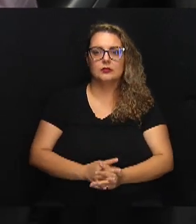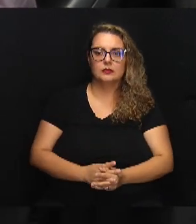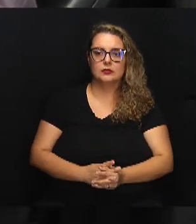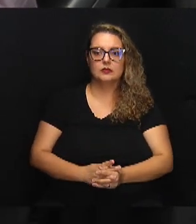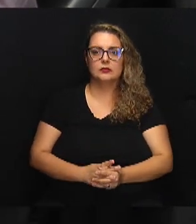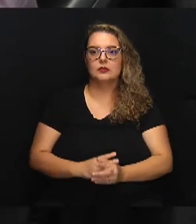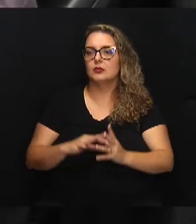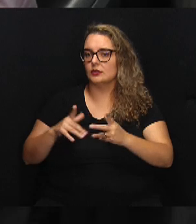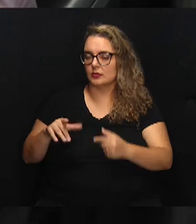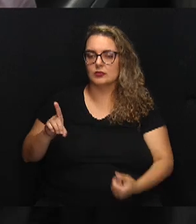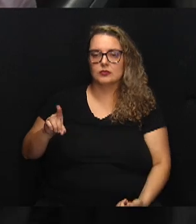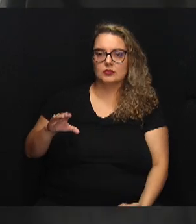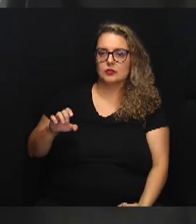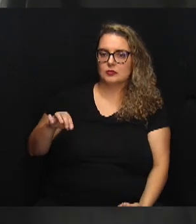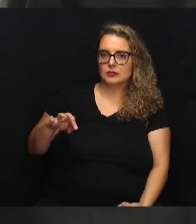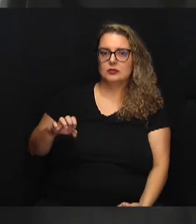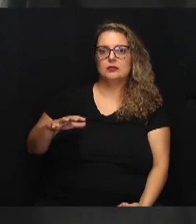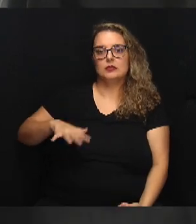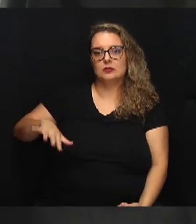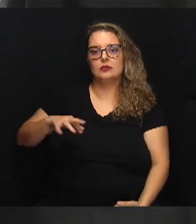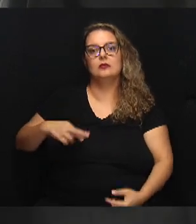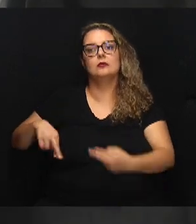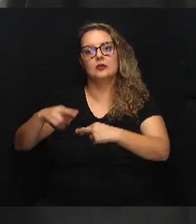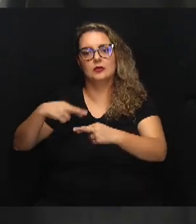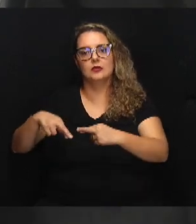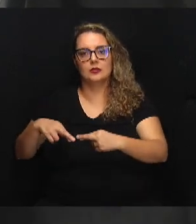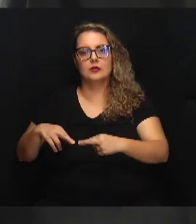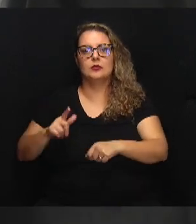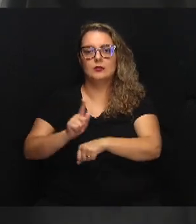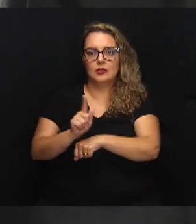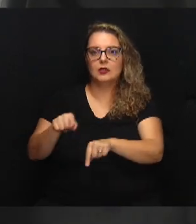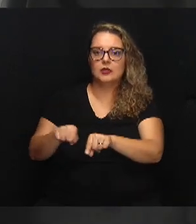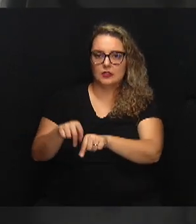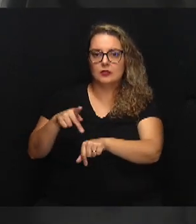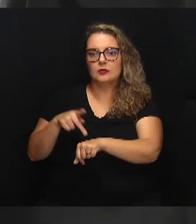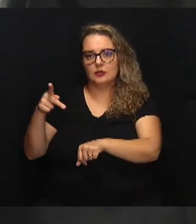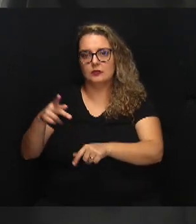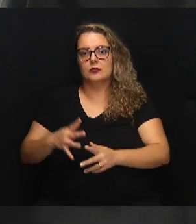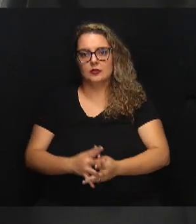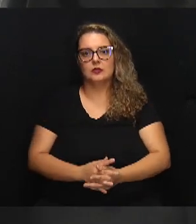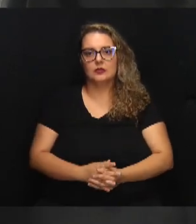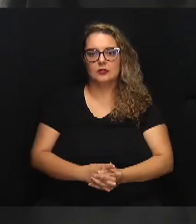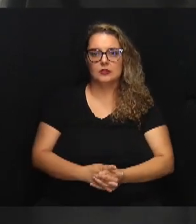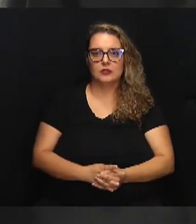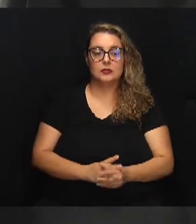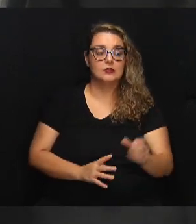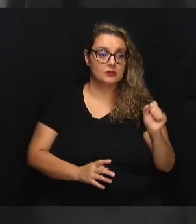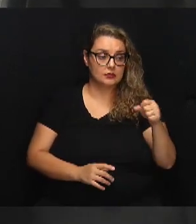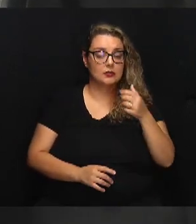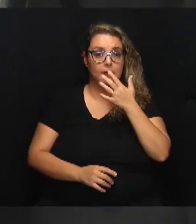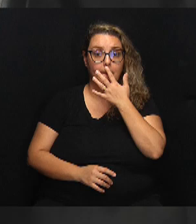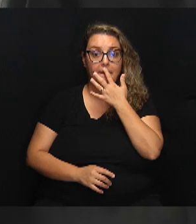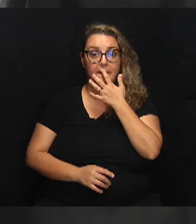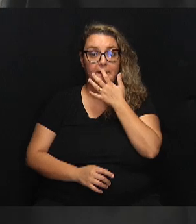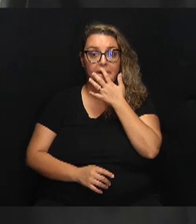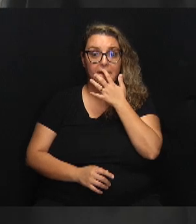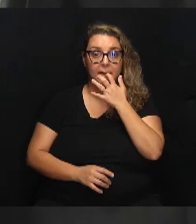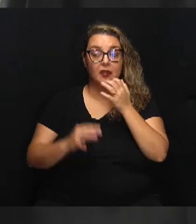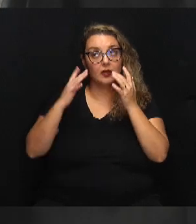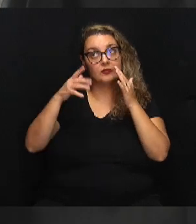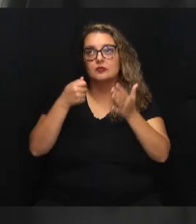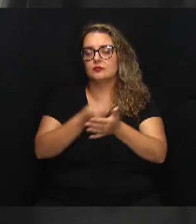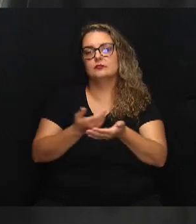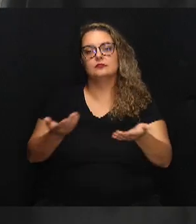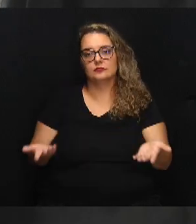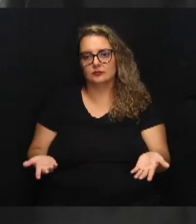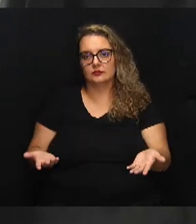os docentes do nosso departamento estão vinculados tanto à graduação como à pós-graduação. Sim. Então aí eu me realizei, né? Porque